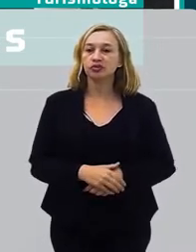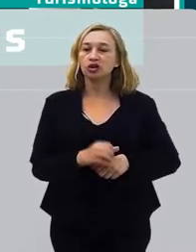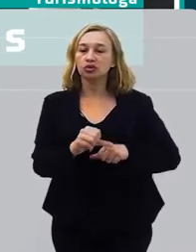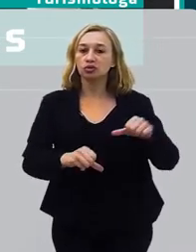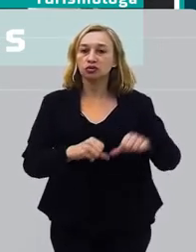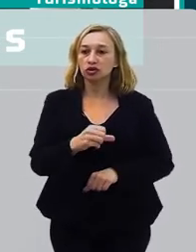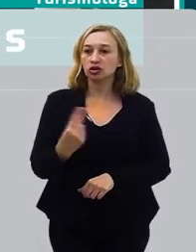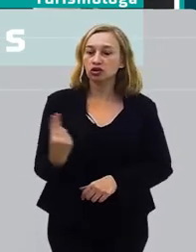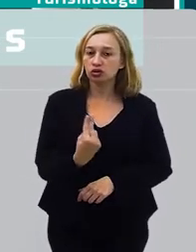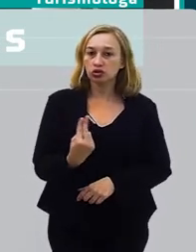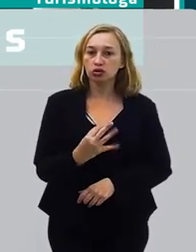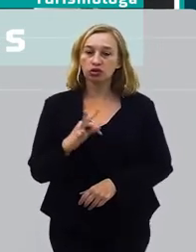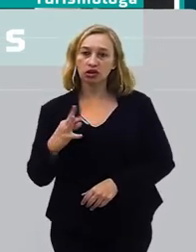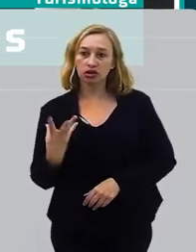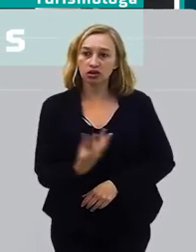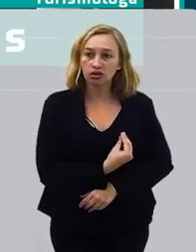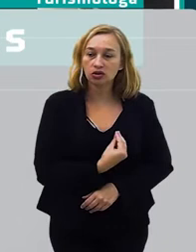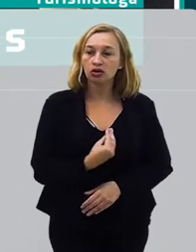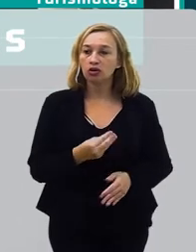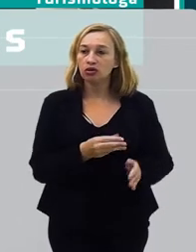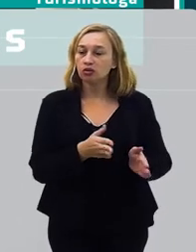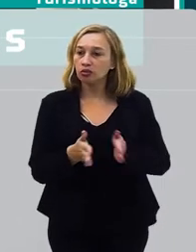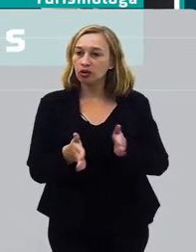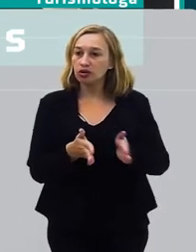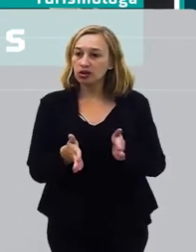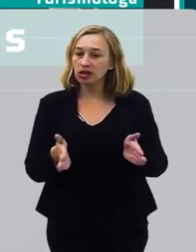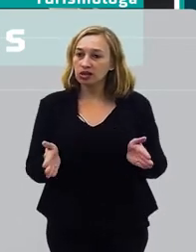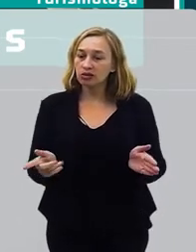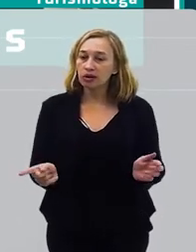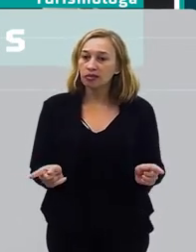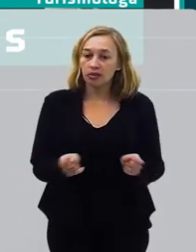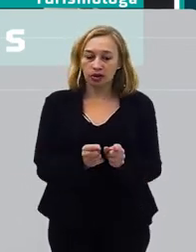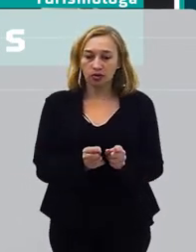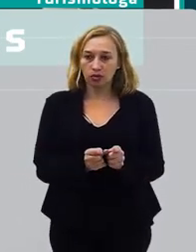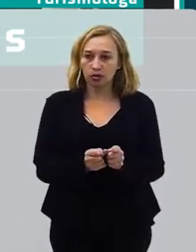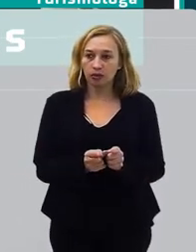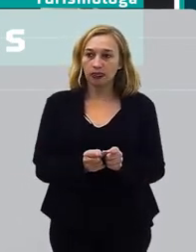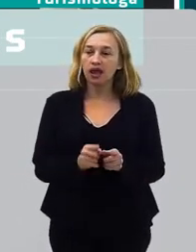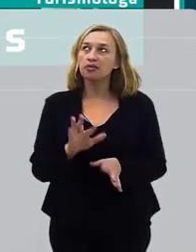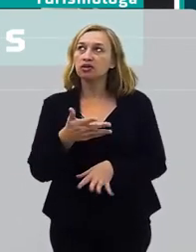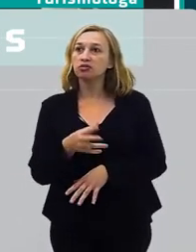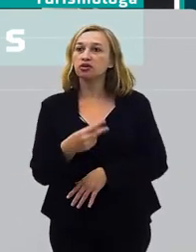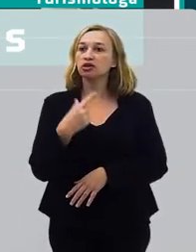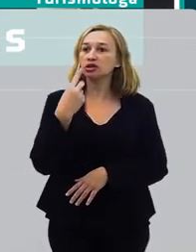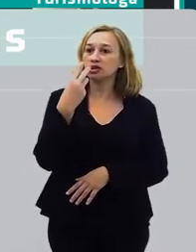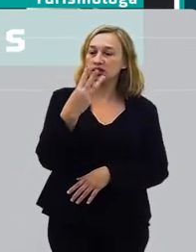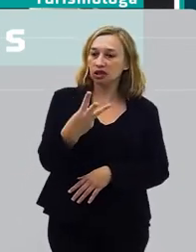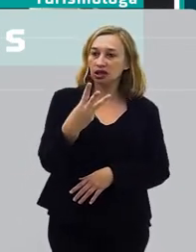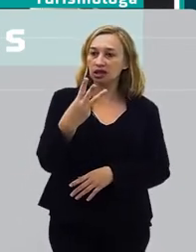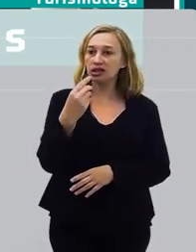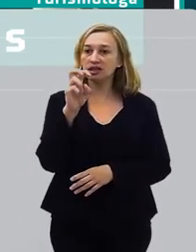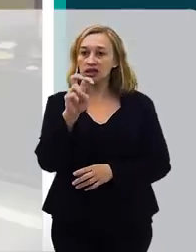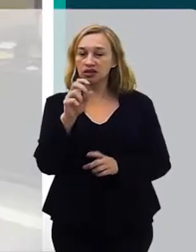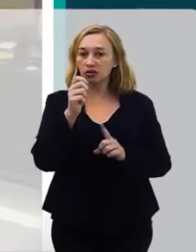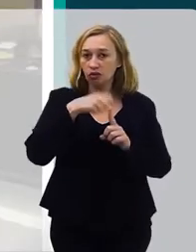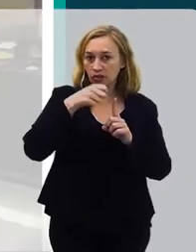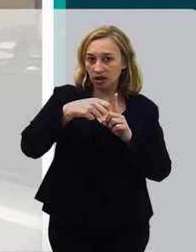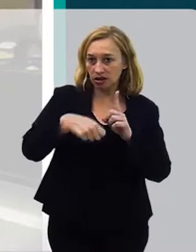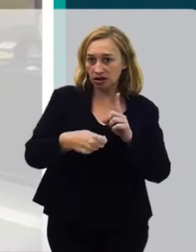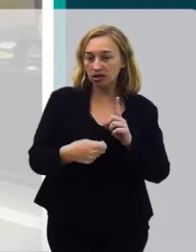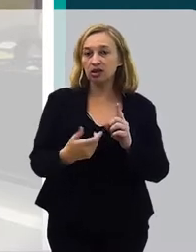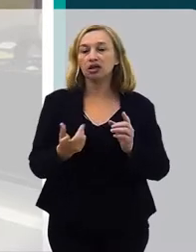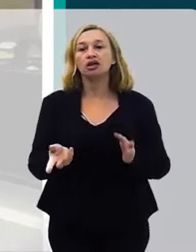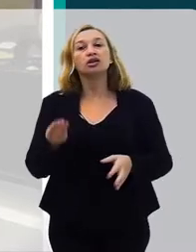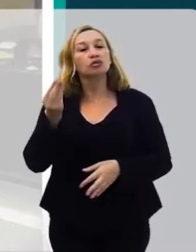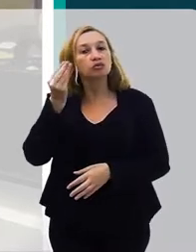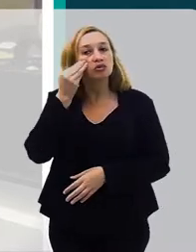retificação, onde o processo dura muito menos, mais ou menos de 3 a 5 meses. E